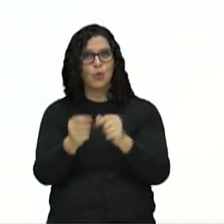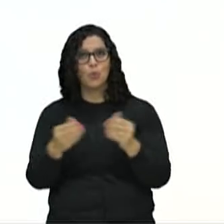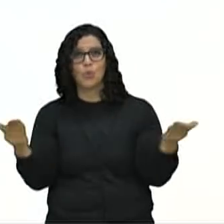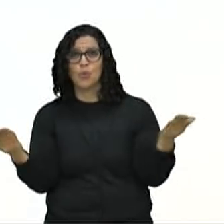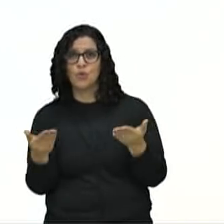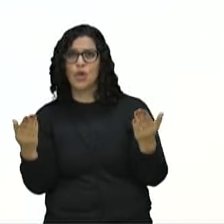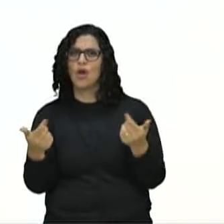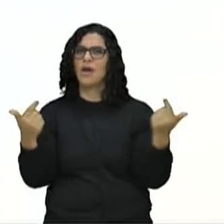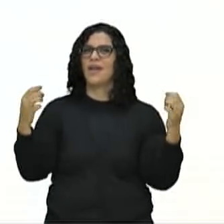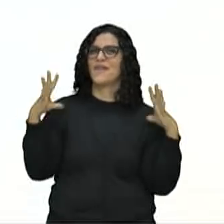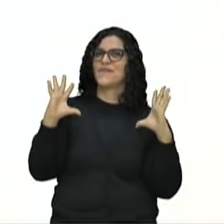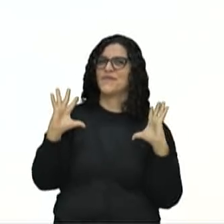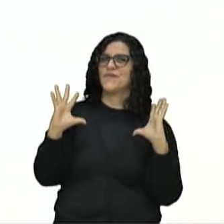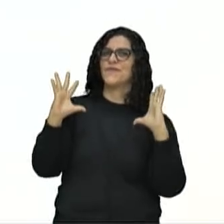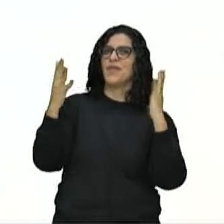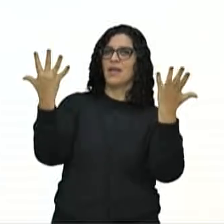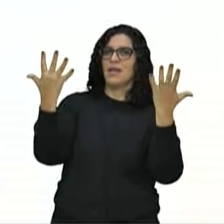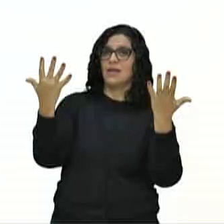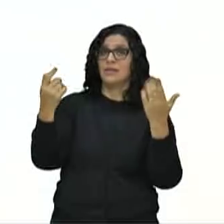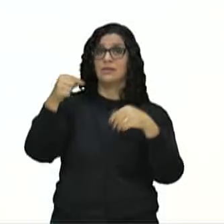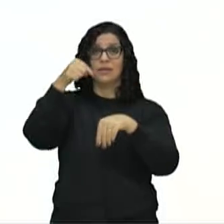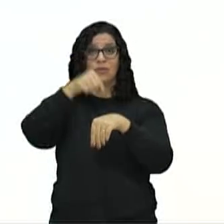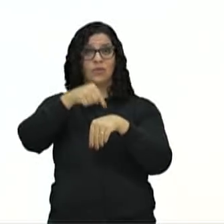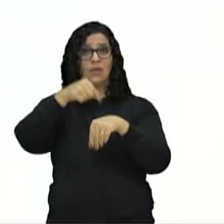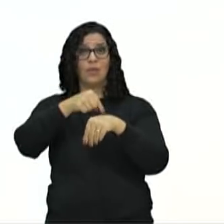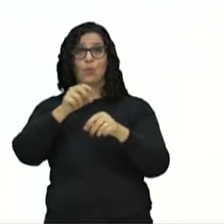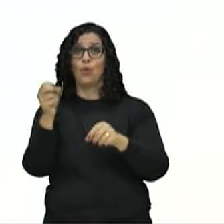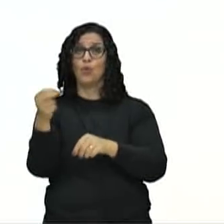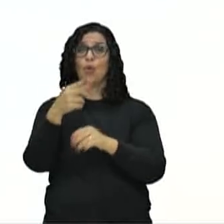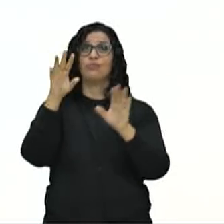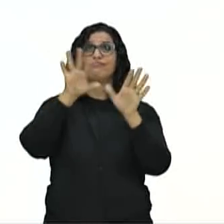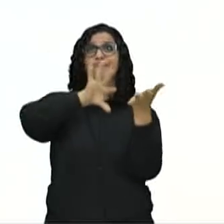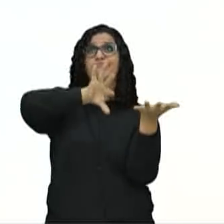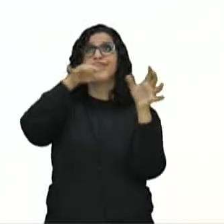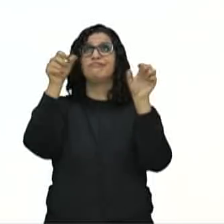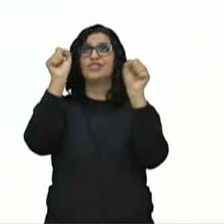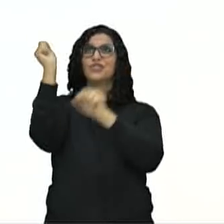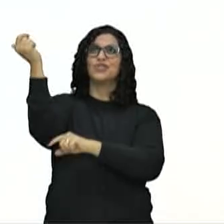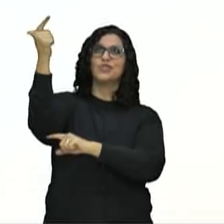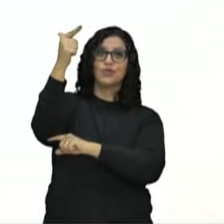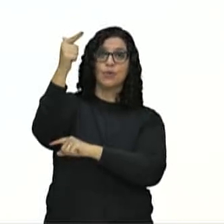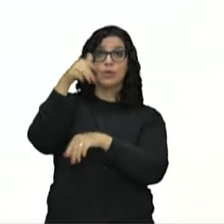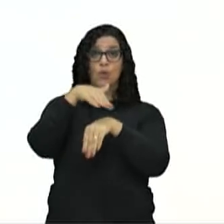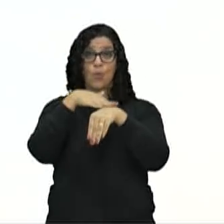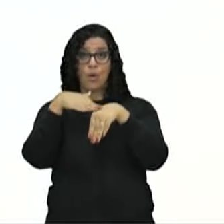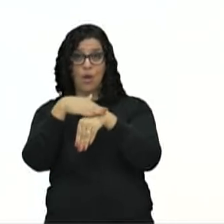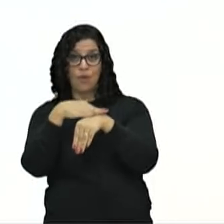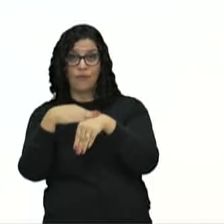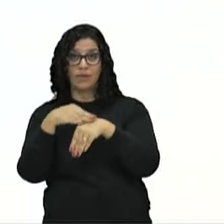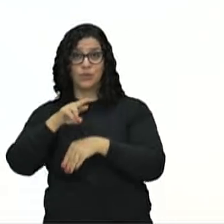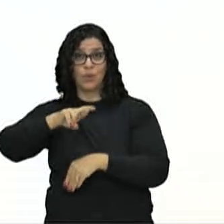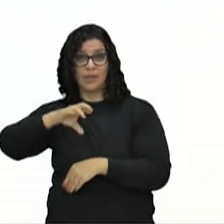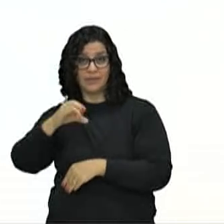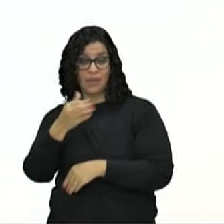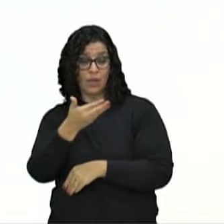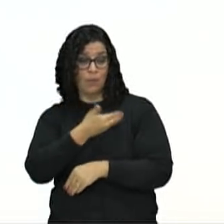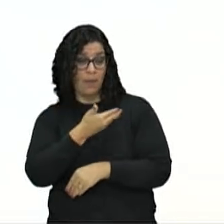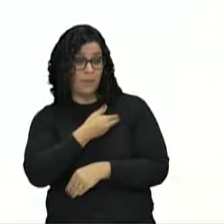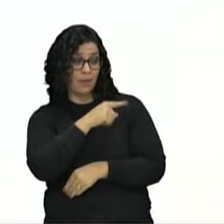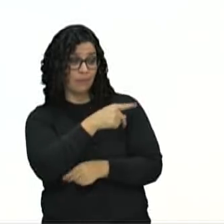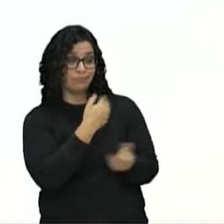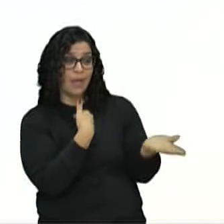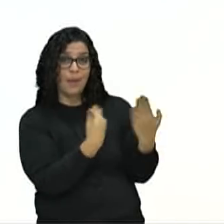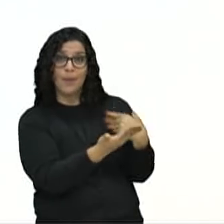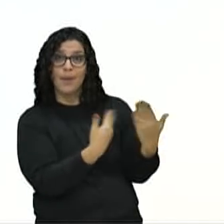agora comemorando esse novo cenário. Então, o diálogo do protagonista com o amigo que o